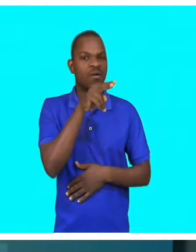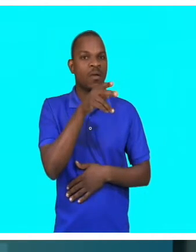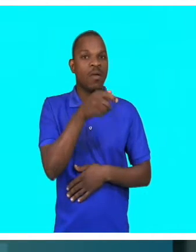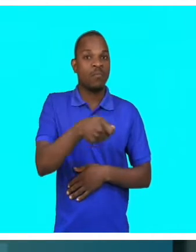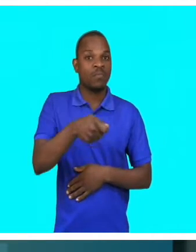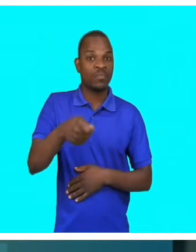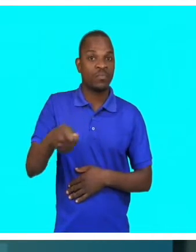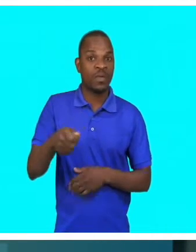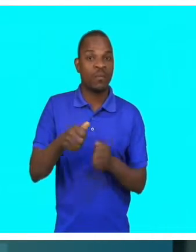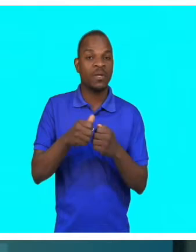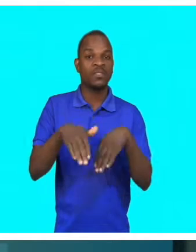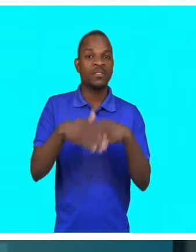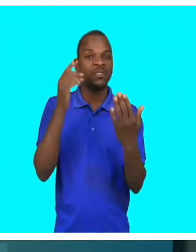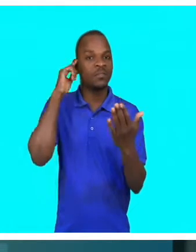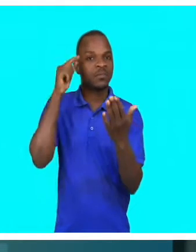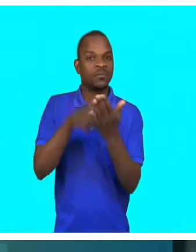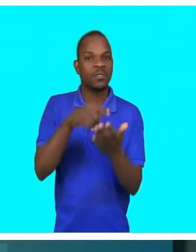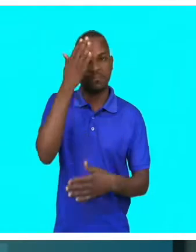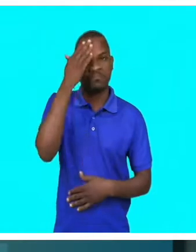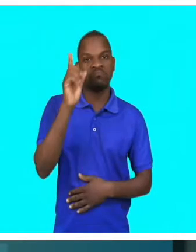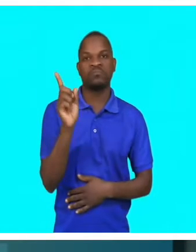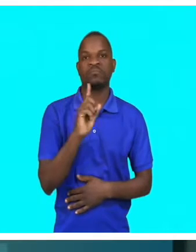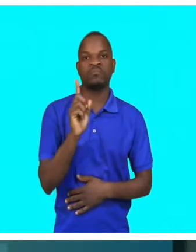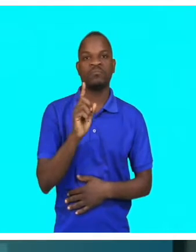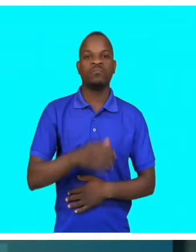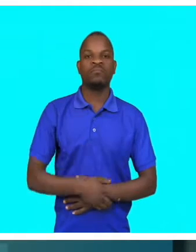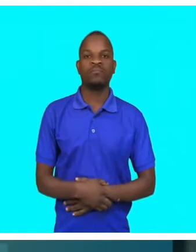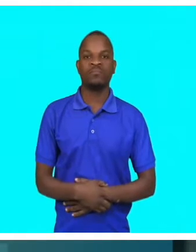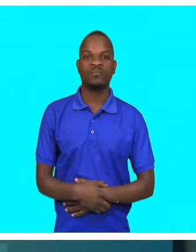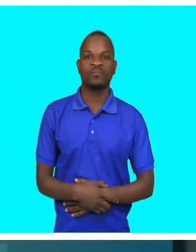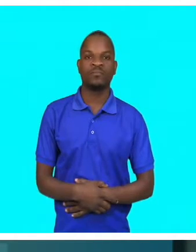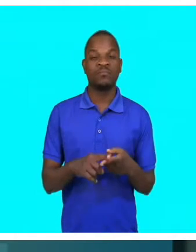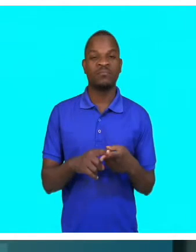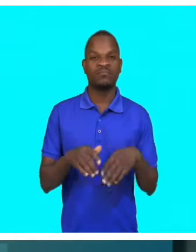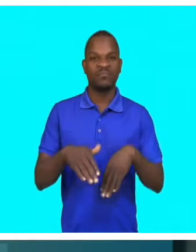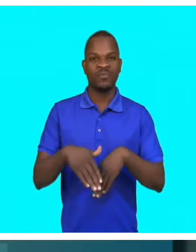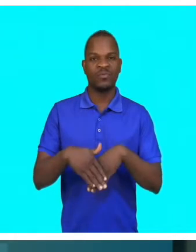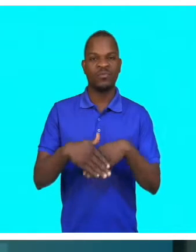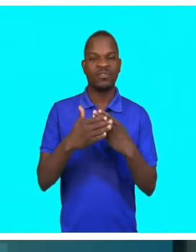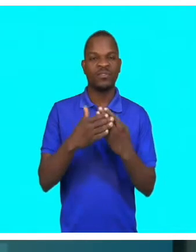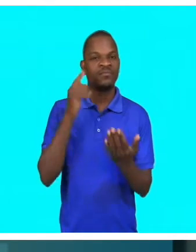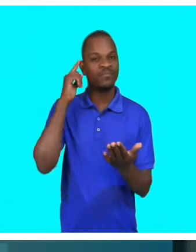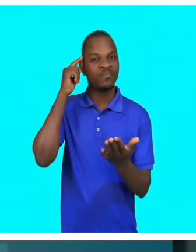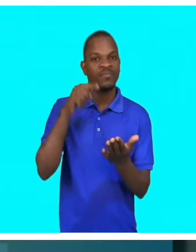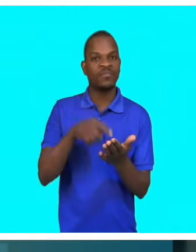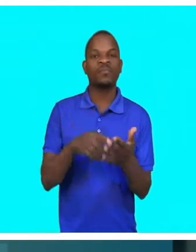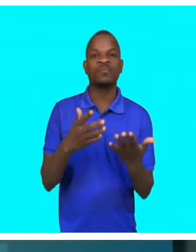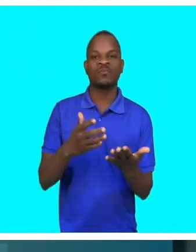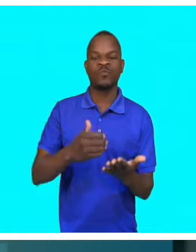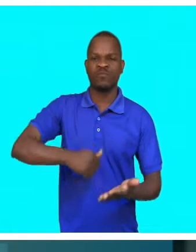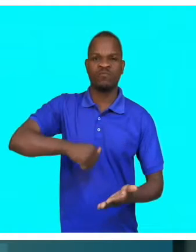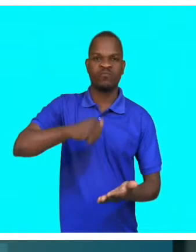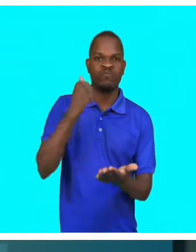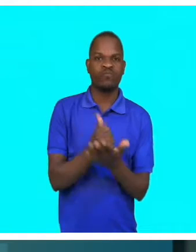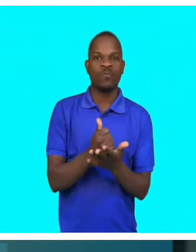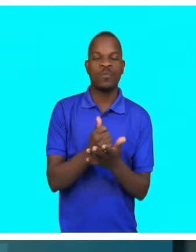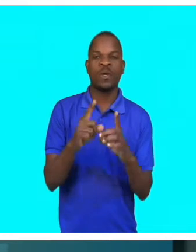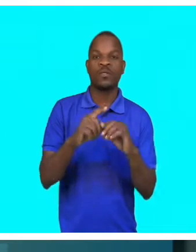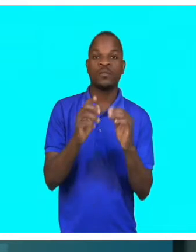a ver a bengala, não sabem qual o significado da bengala branca. É uma data que marca, portanto,